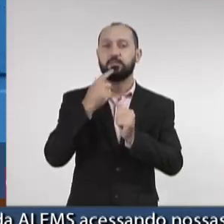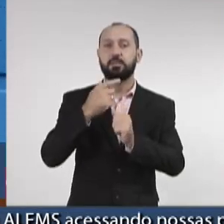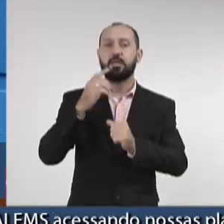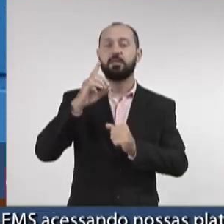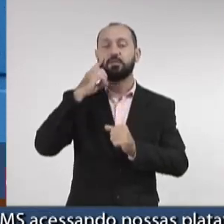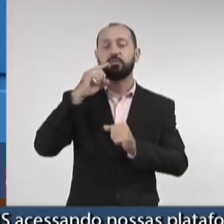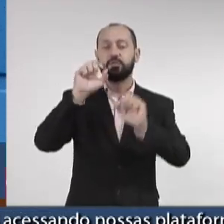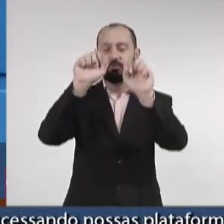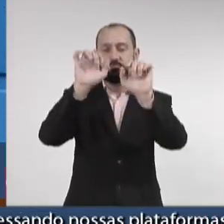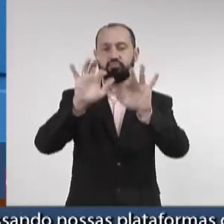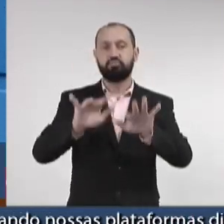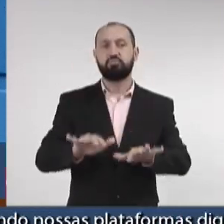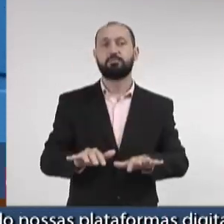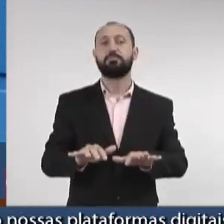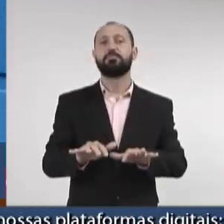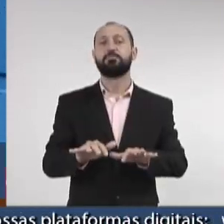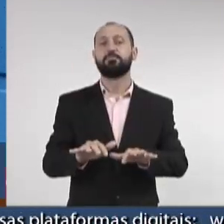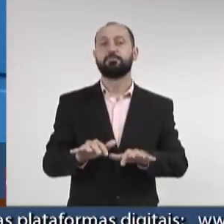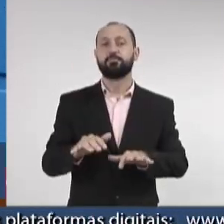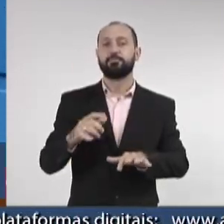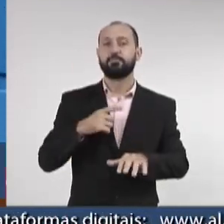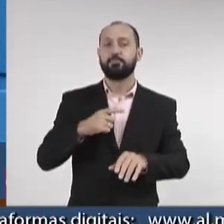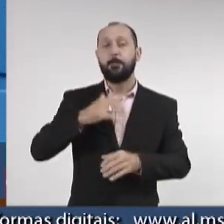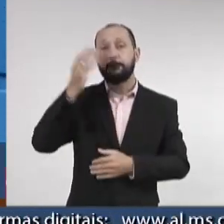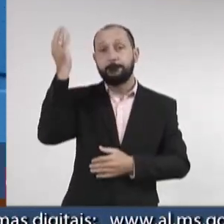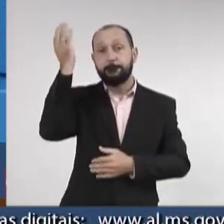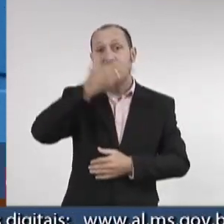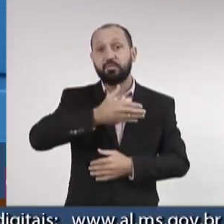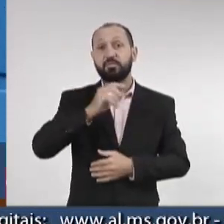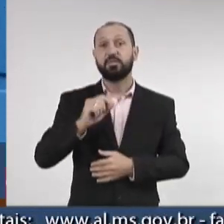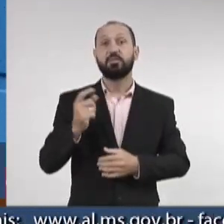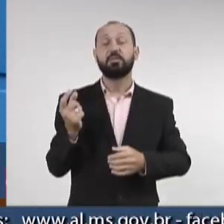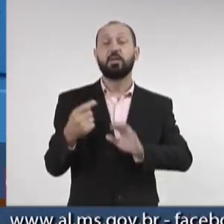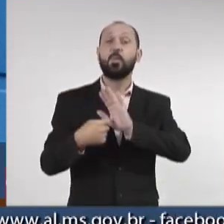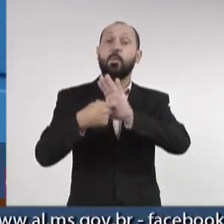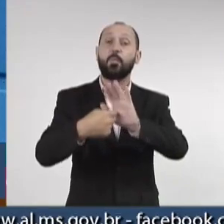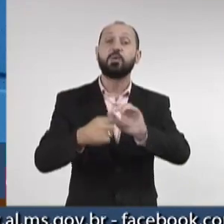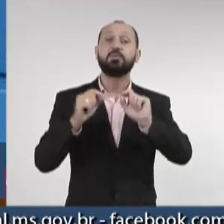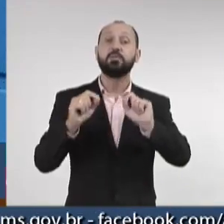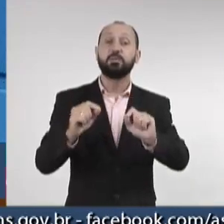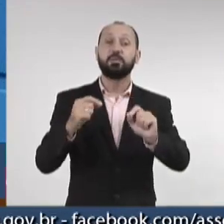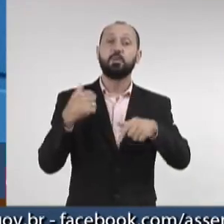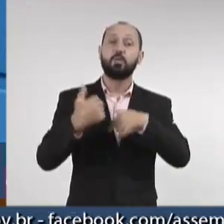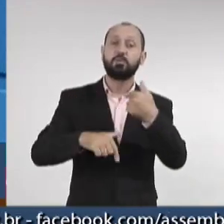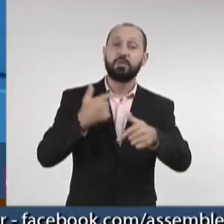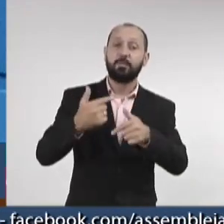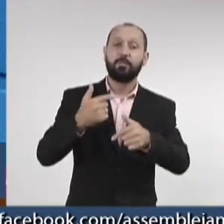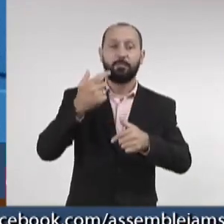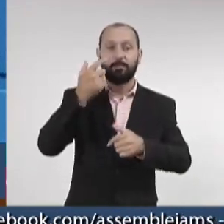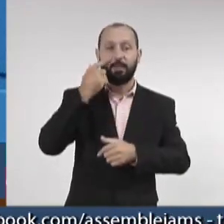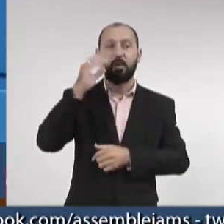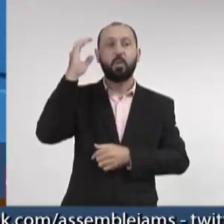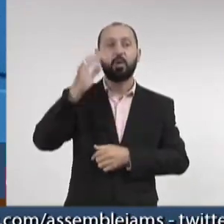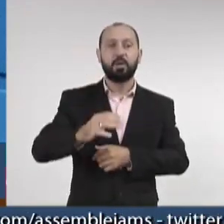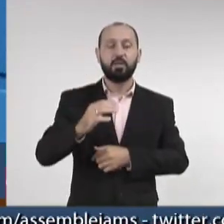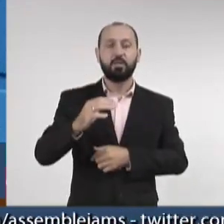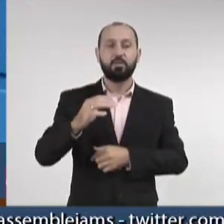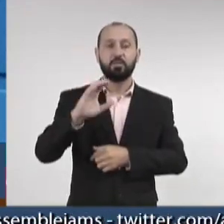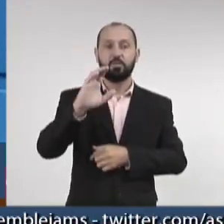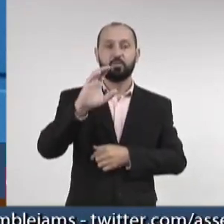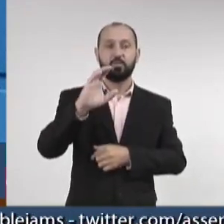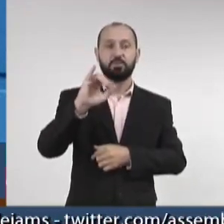declaração e provas que mostram a atuação criminosa do